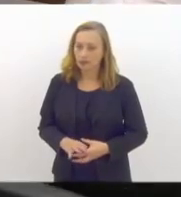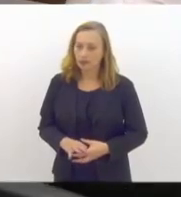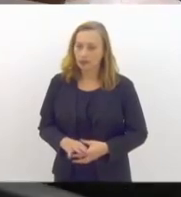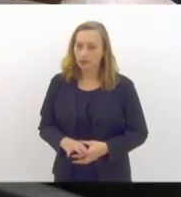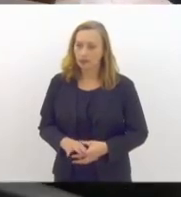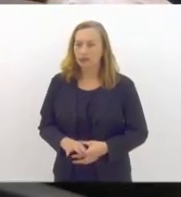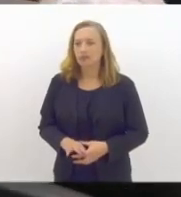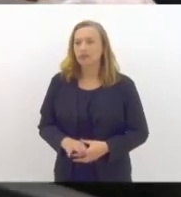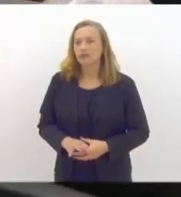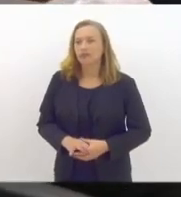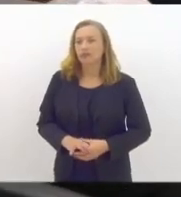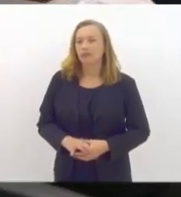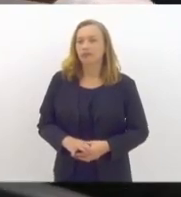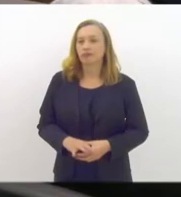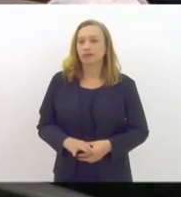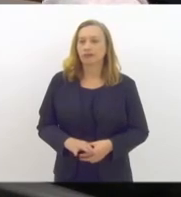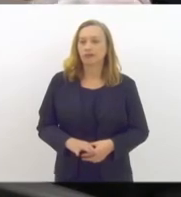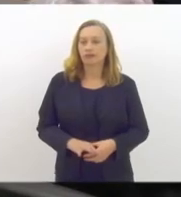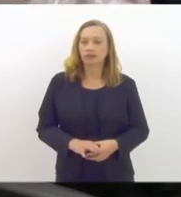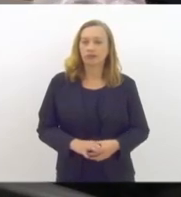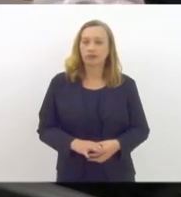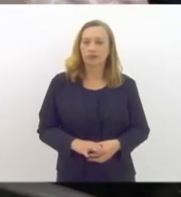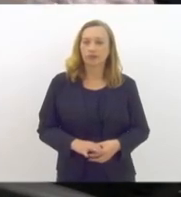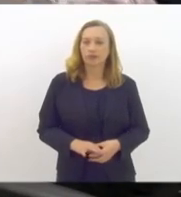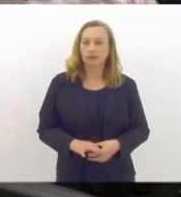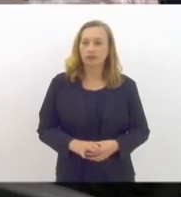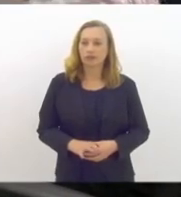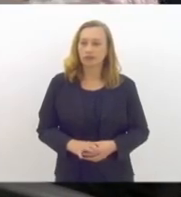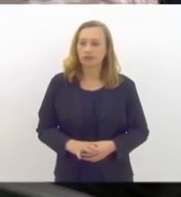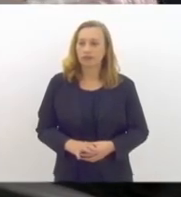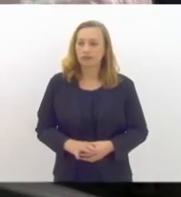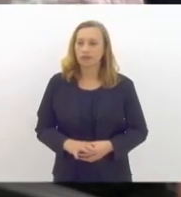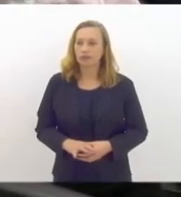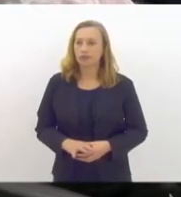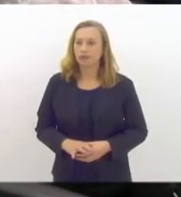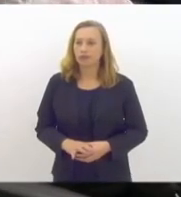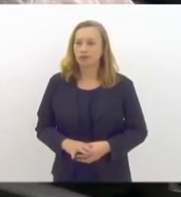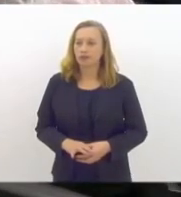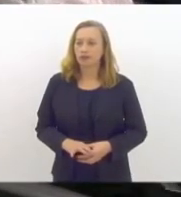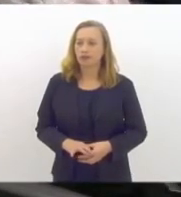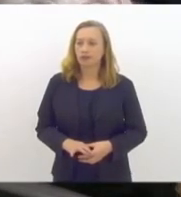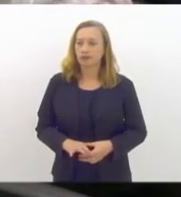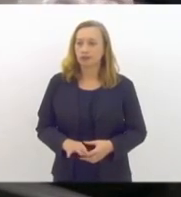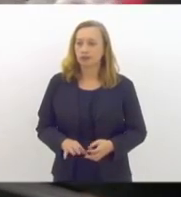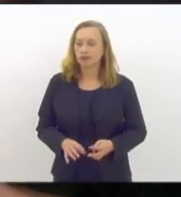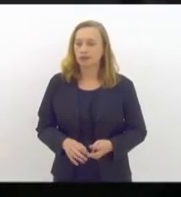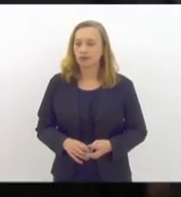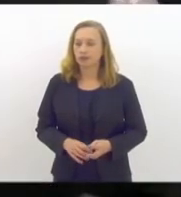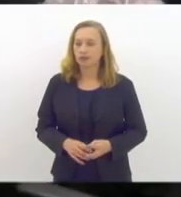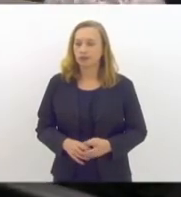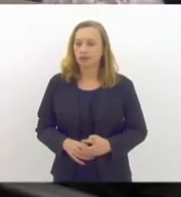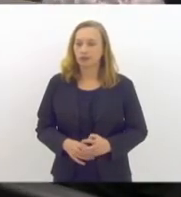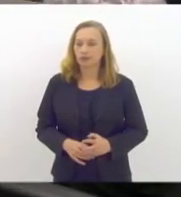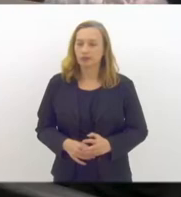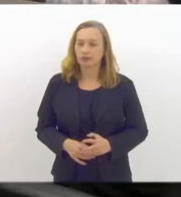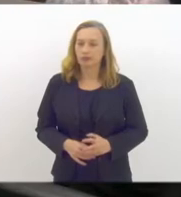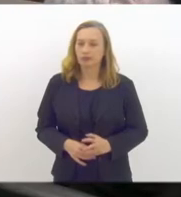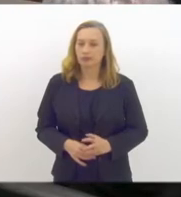Som. Tinha que ser com você, né, Valéria? Não é ela que vai falar.